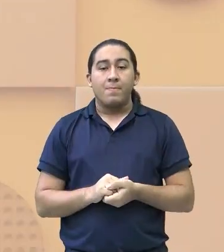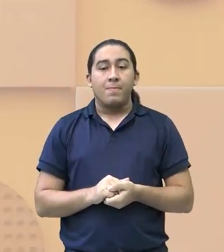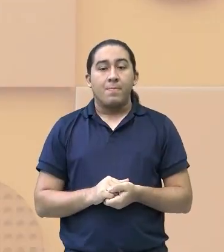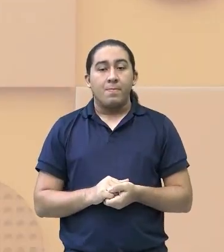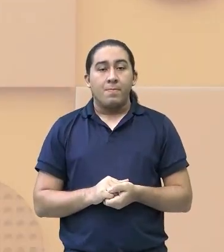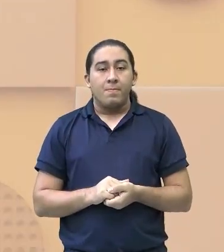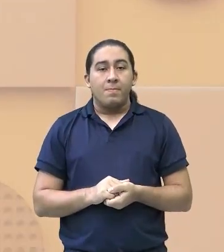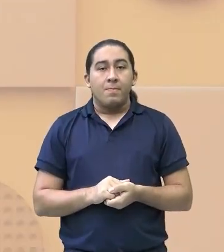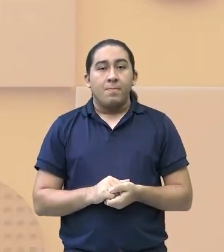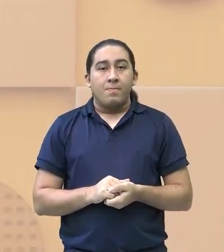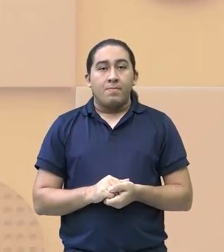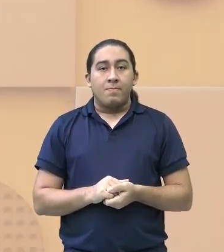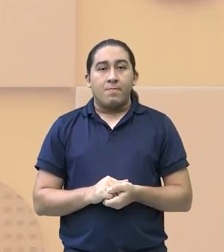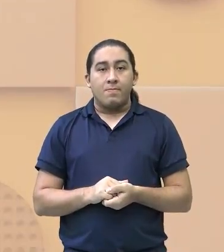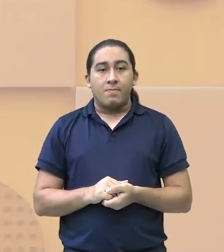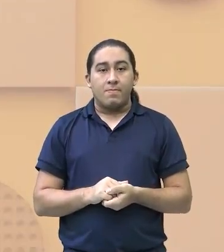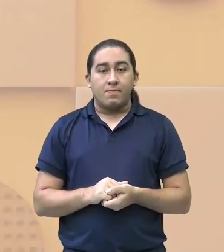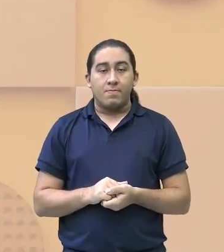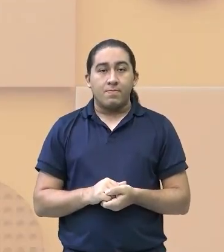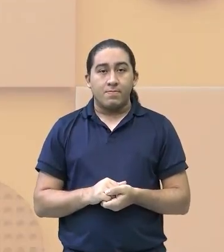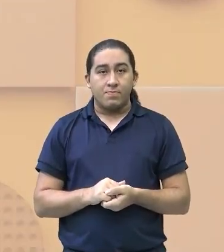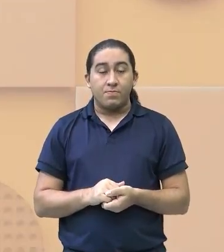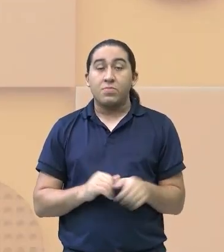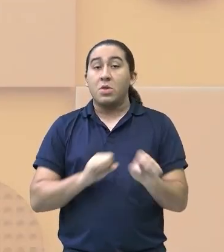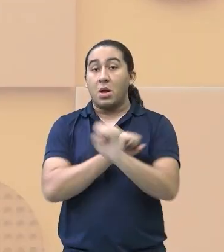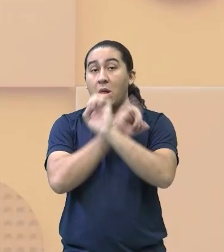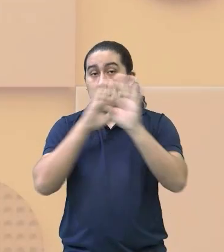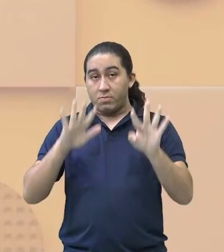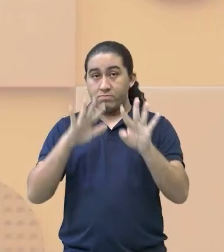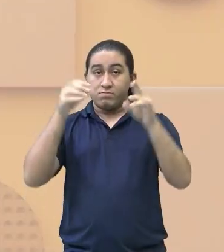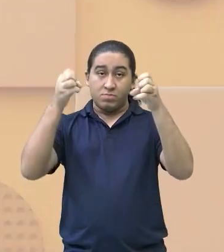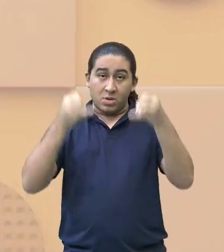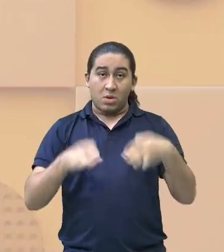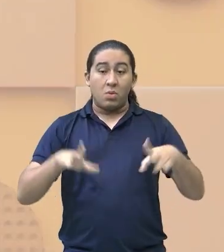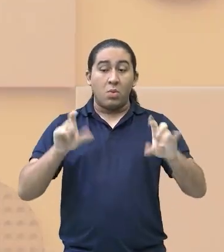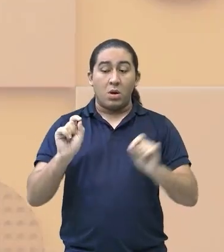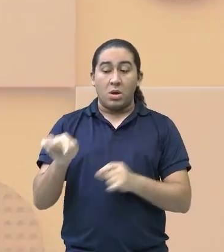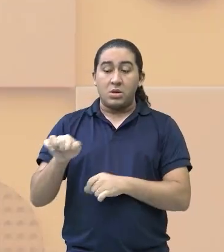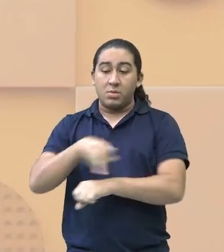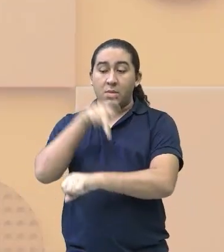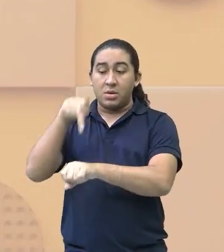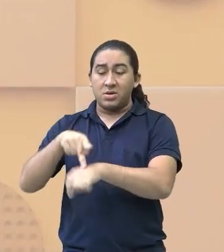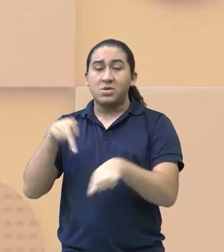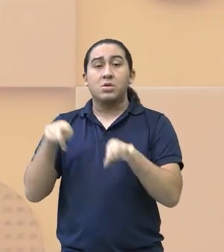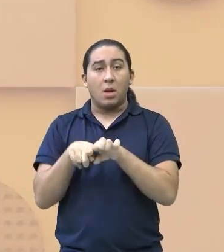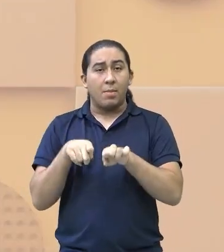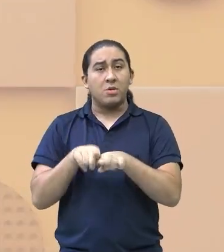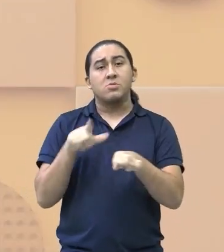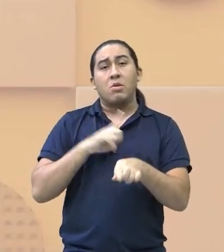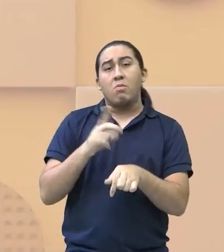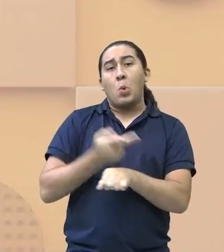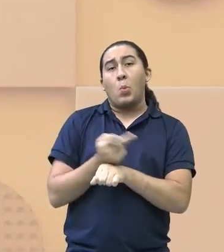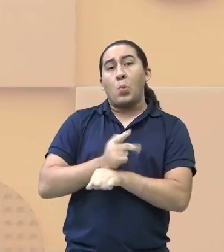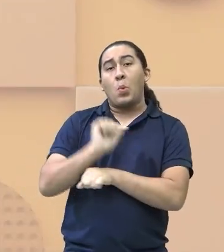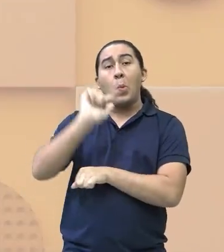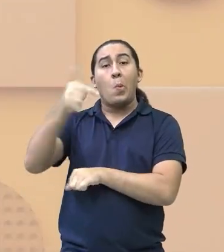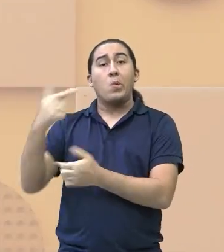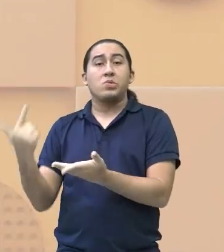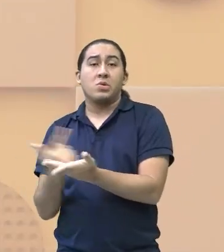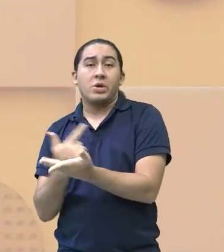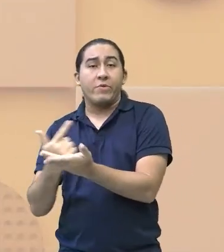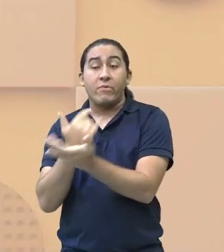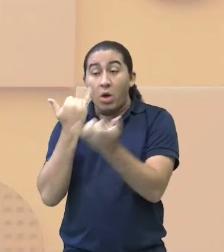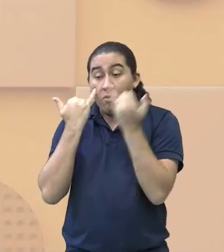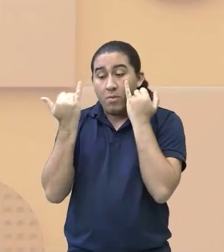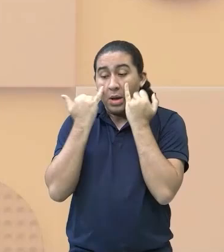né, revisitando, então, o Egito, e ele também vai procurar o quê, né? Em livros, algumas informações também sobre